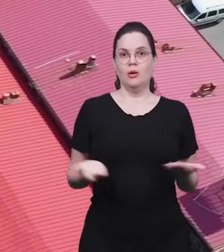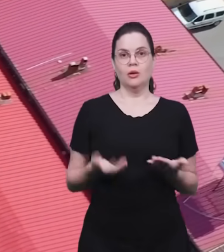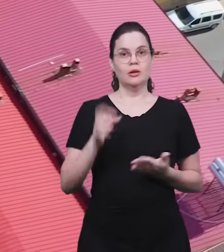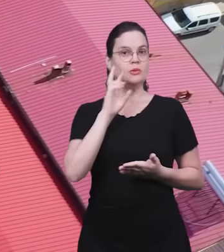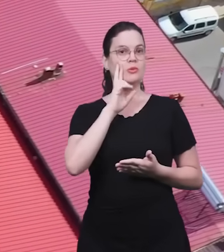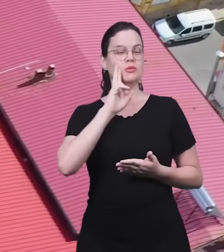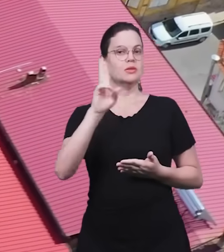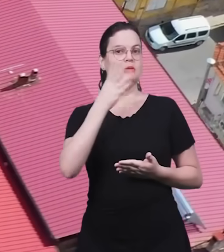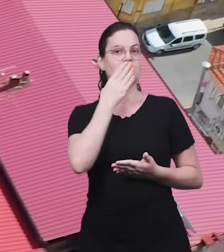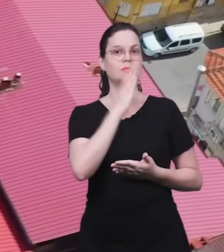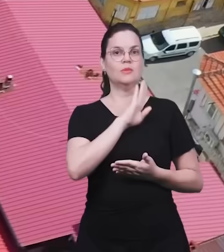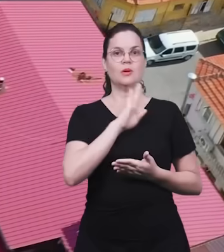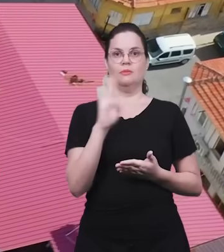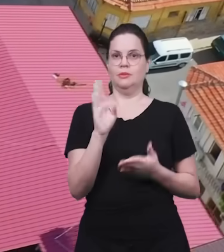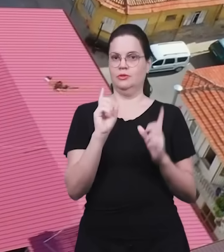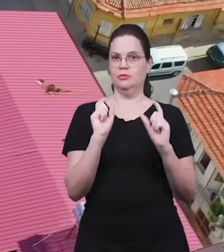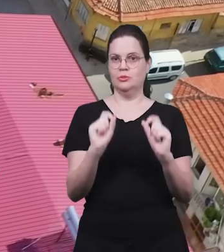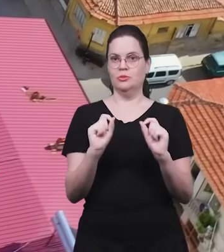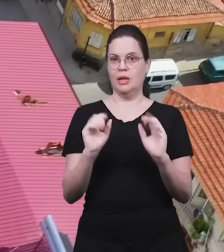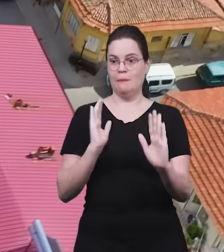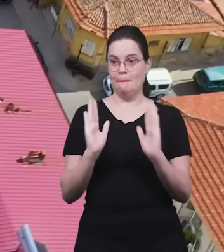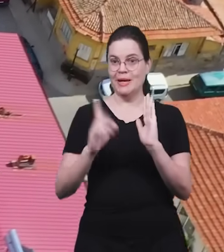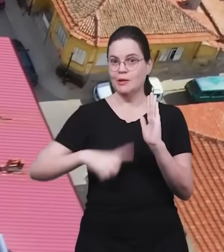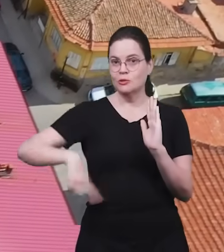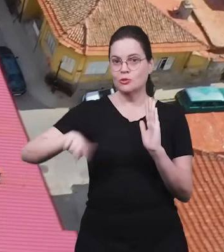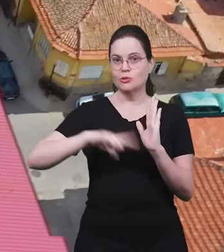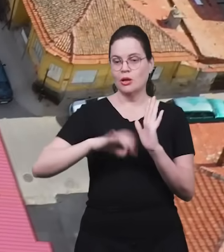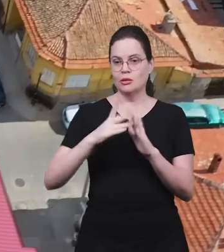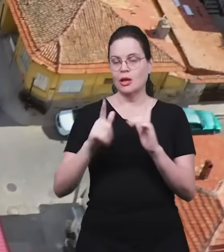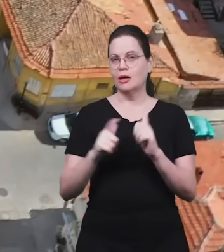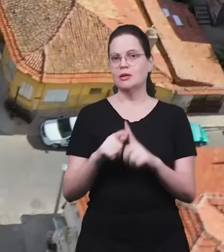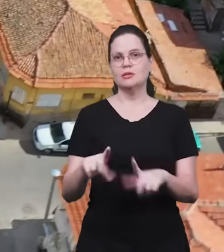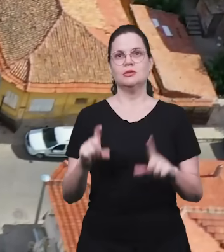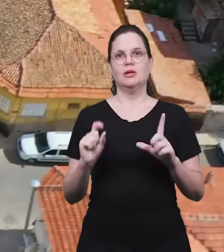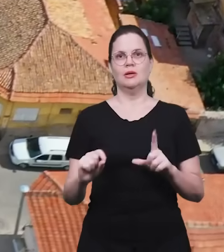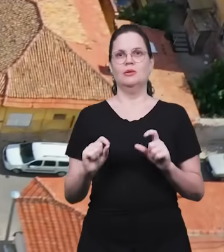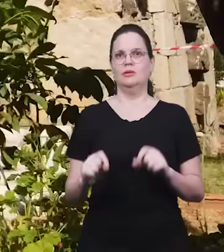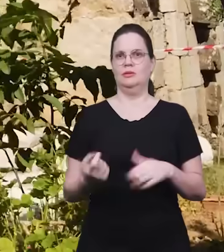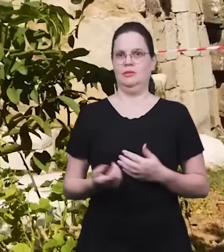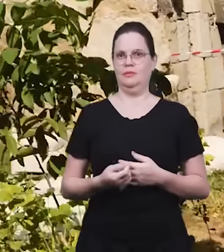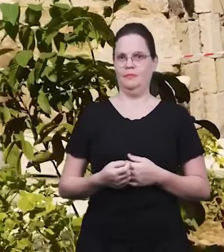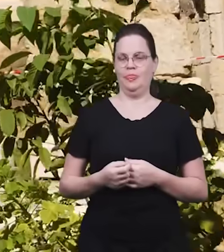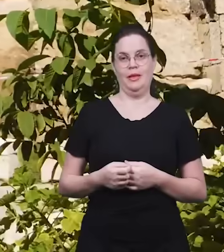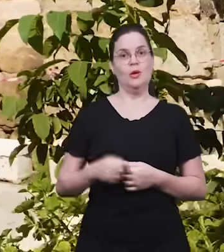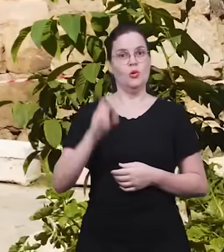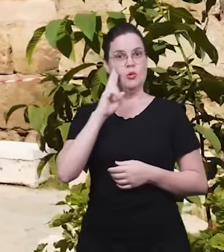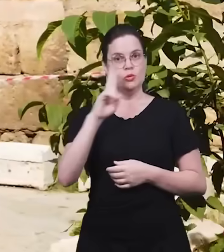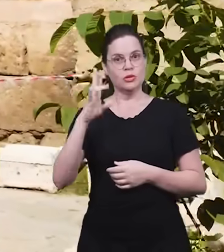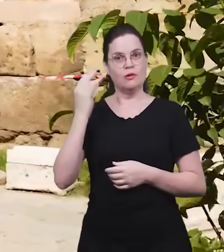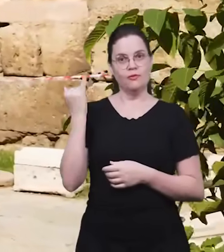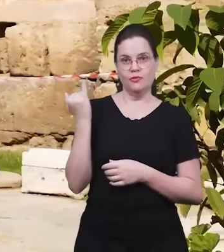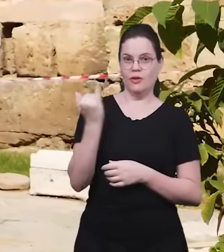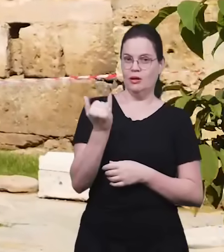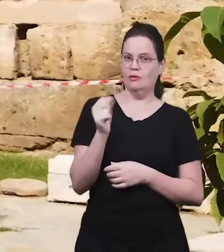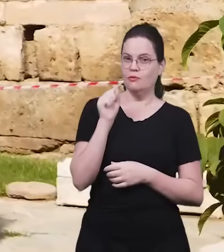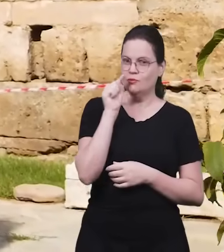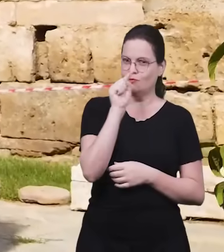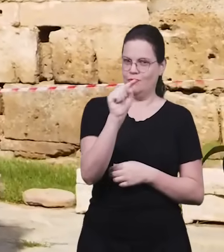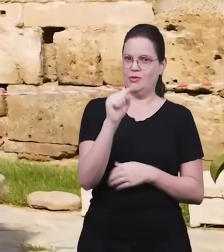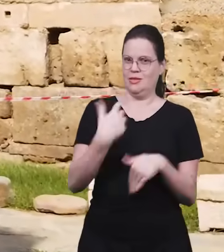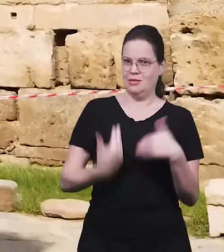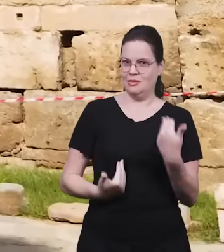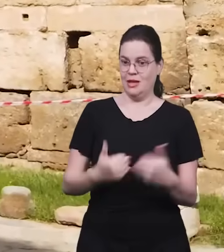agora para a igreja desse tempo agora, para nós que estamos aqui, é: como guardaste a palavra da